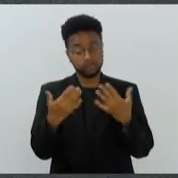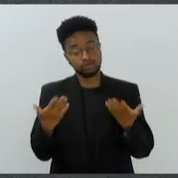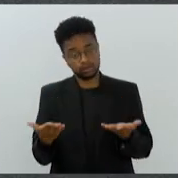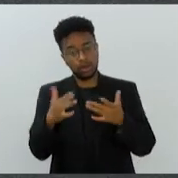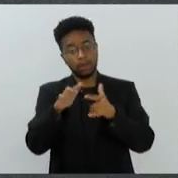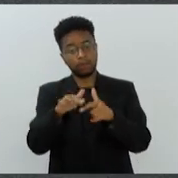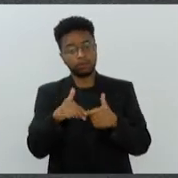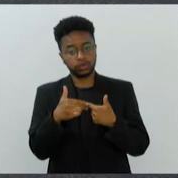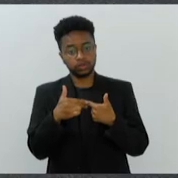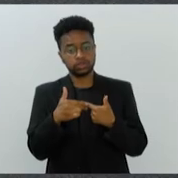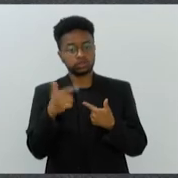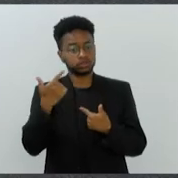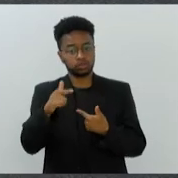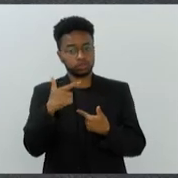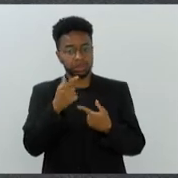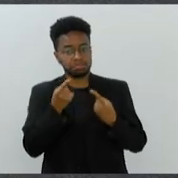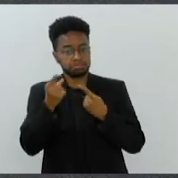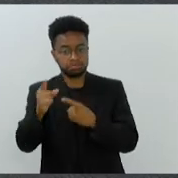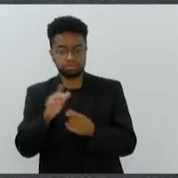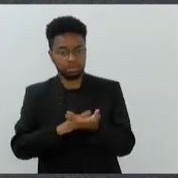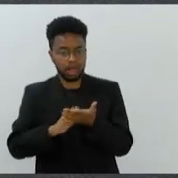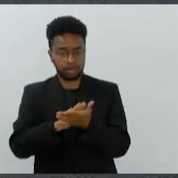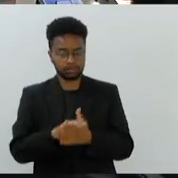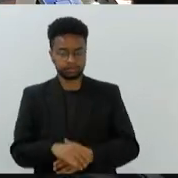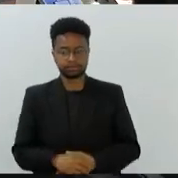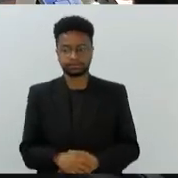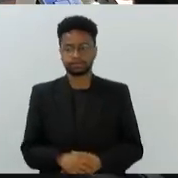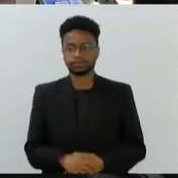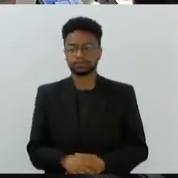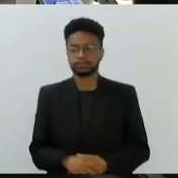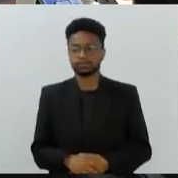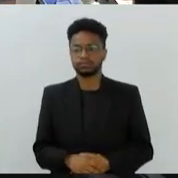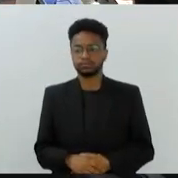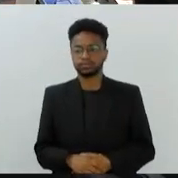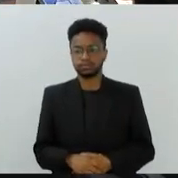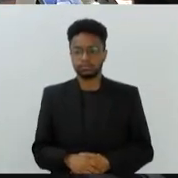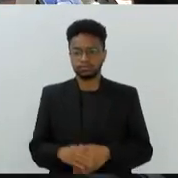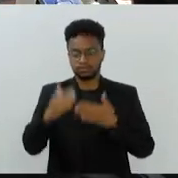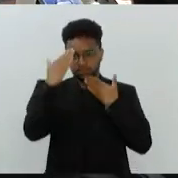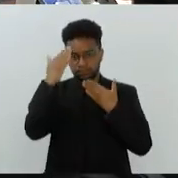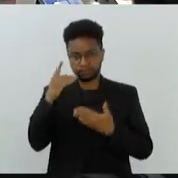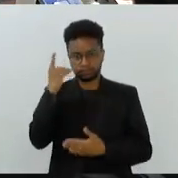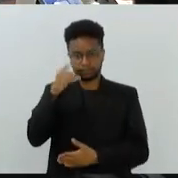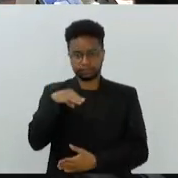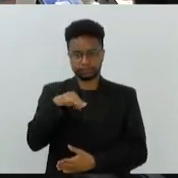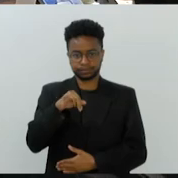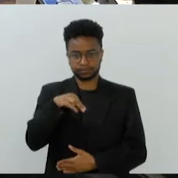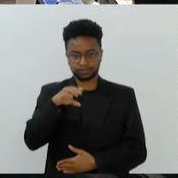caso, não há oposição da nossa parte. Muito obrigado, deputado Mink.